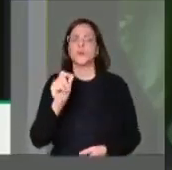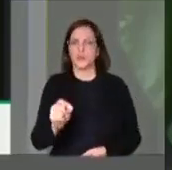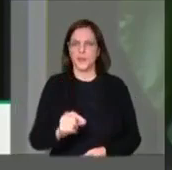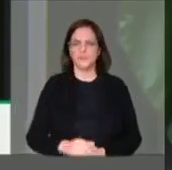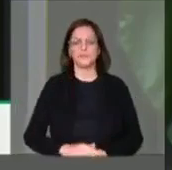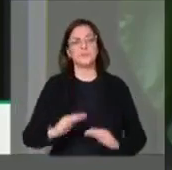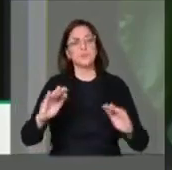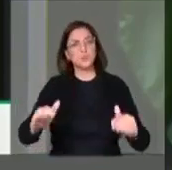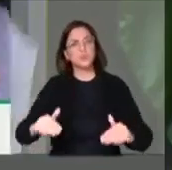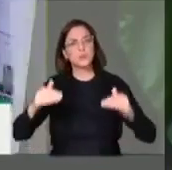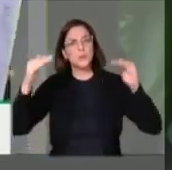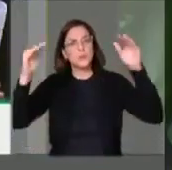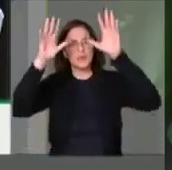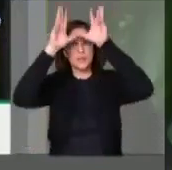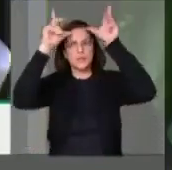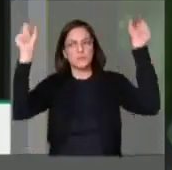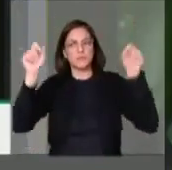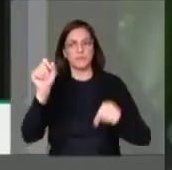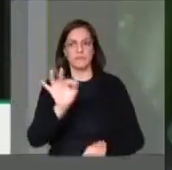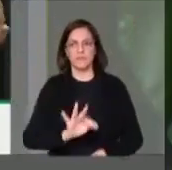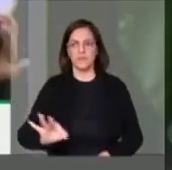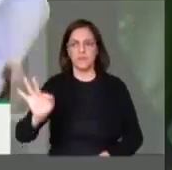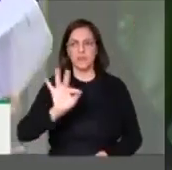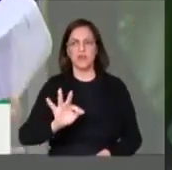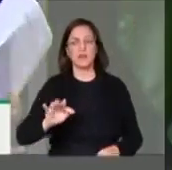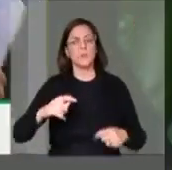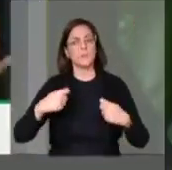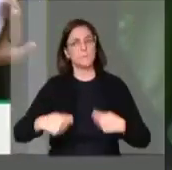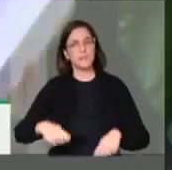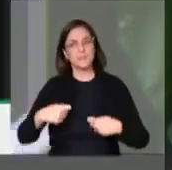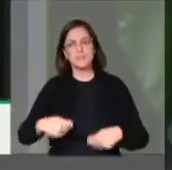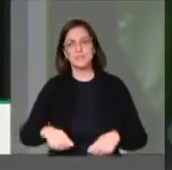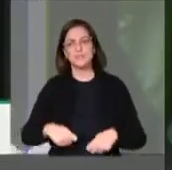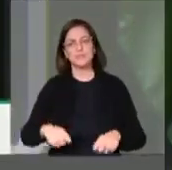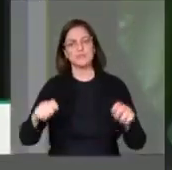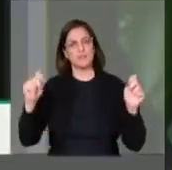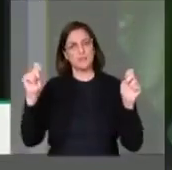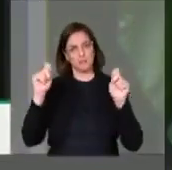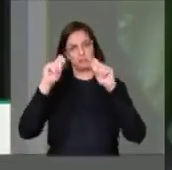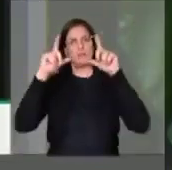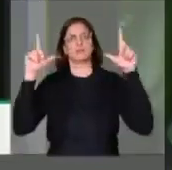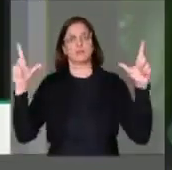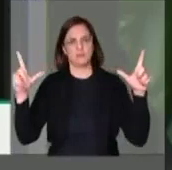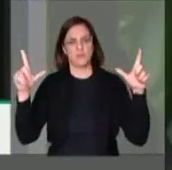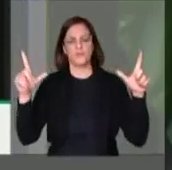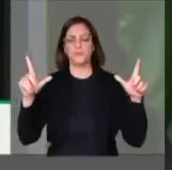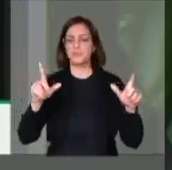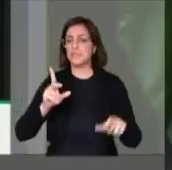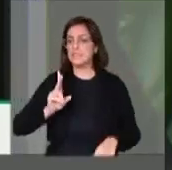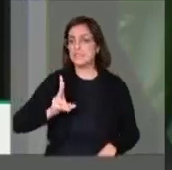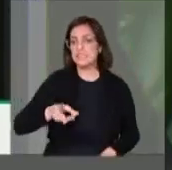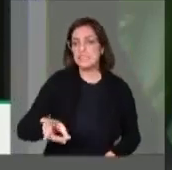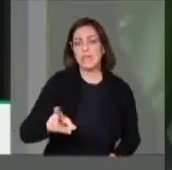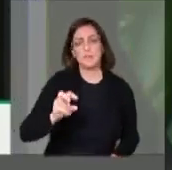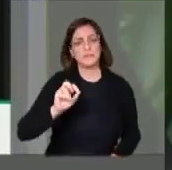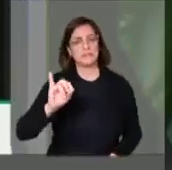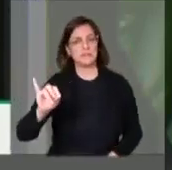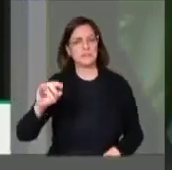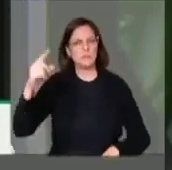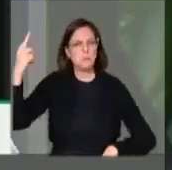Supremo Tribunal Federal há de destacar, sempre quando sucedem